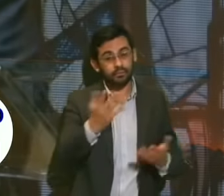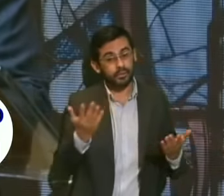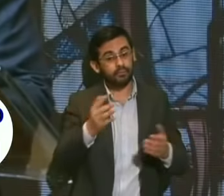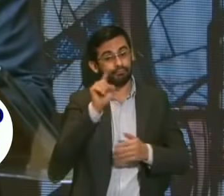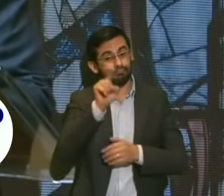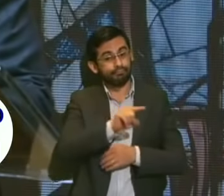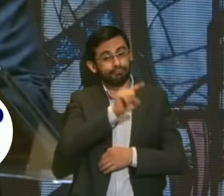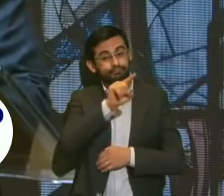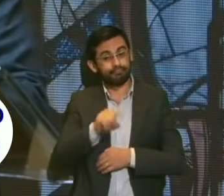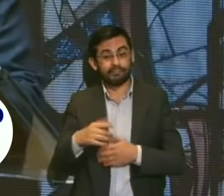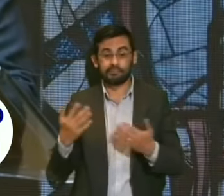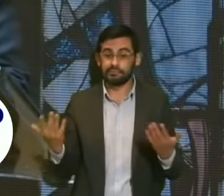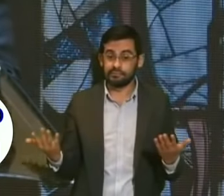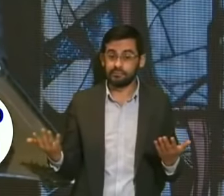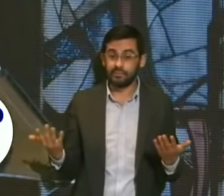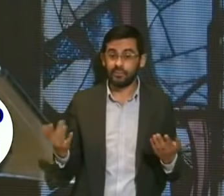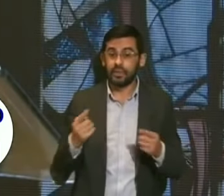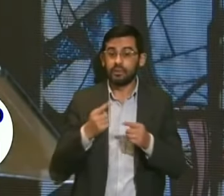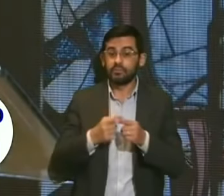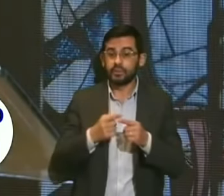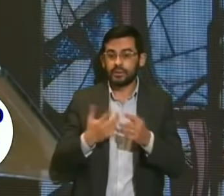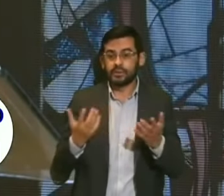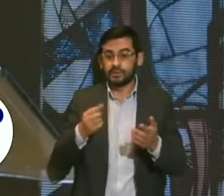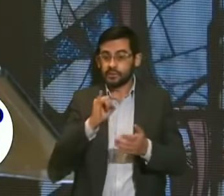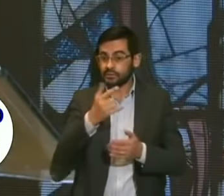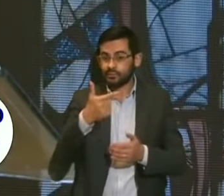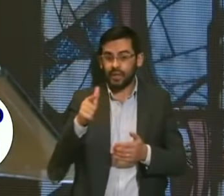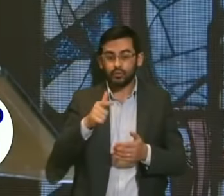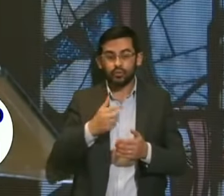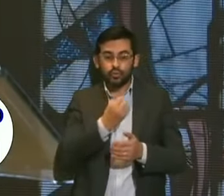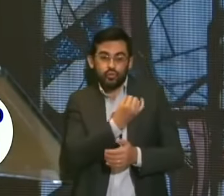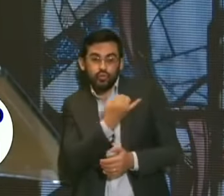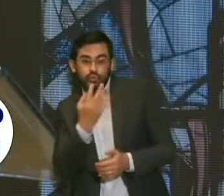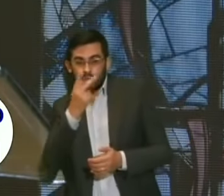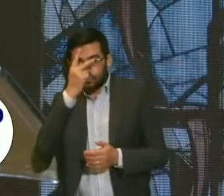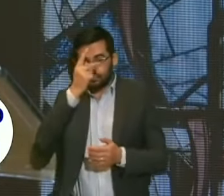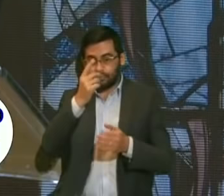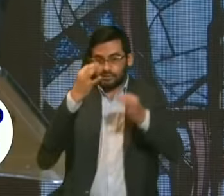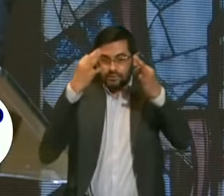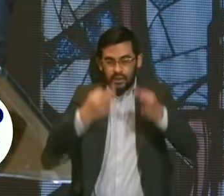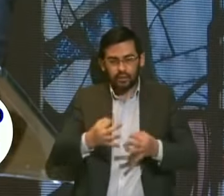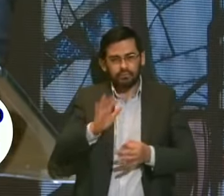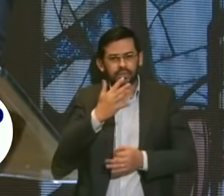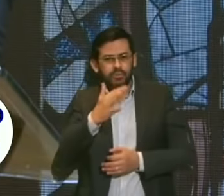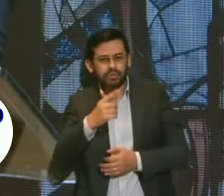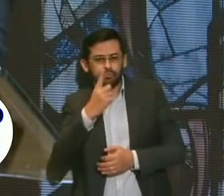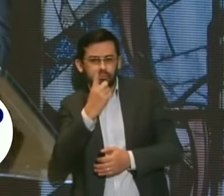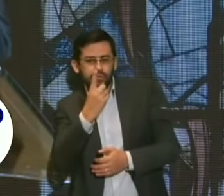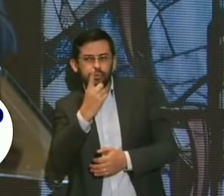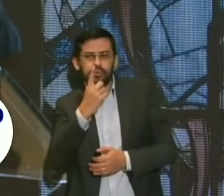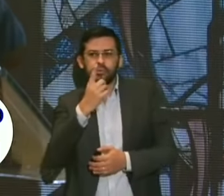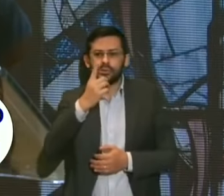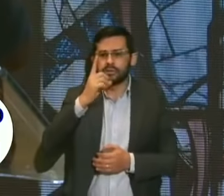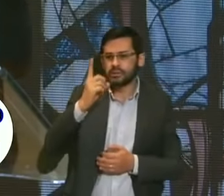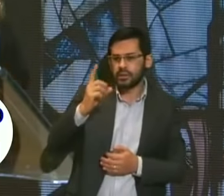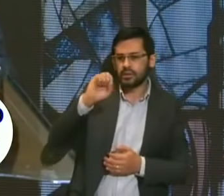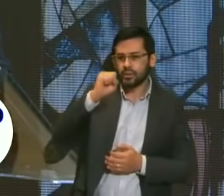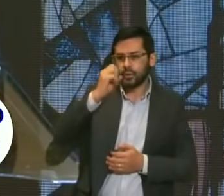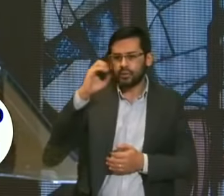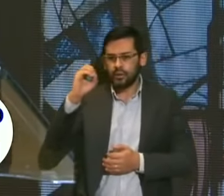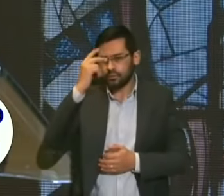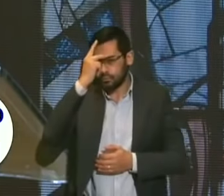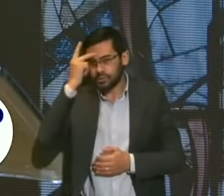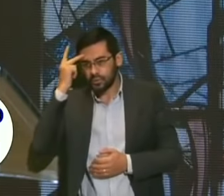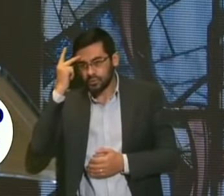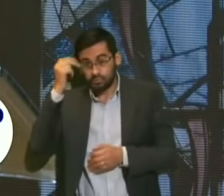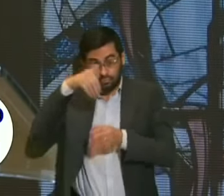essa festa, porque se não atingir um quórum específico, que é perto de 1.200, é 1.180 e